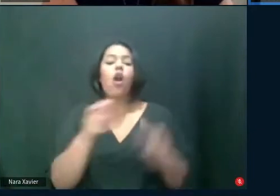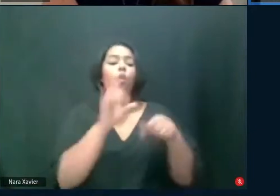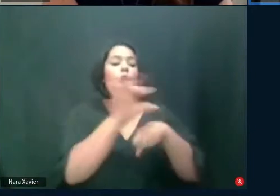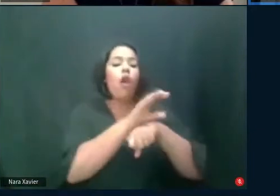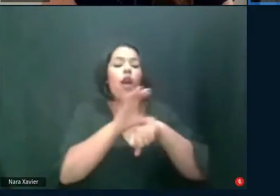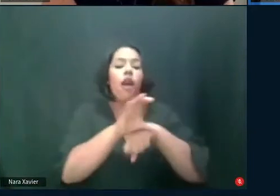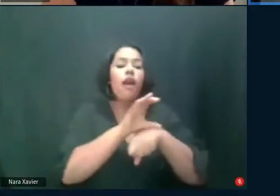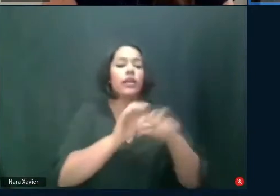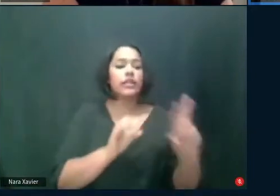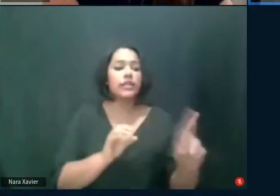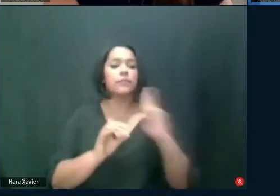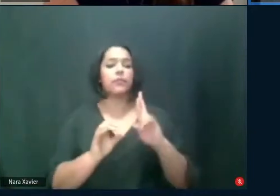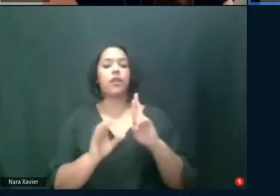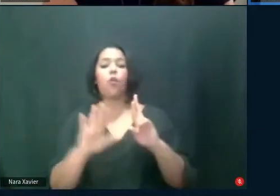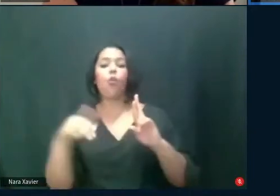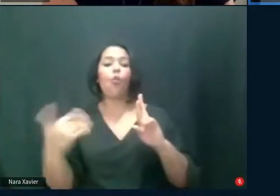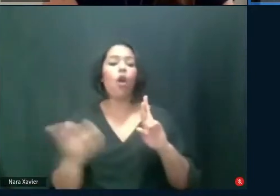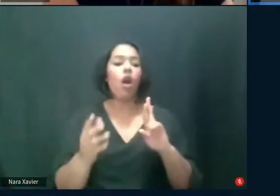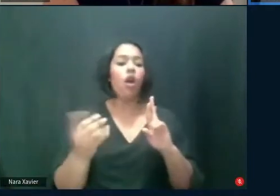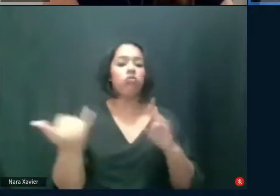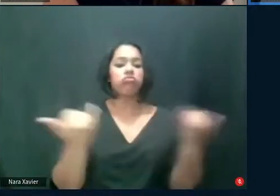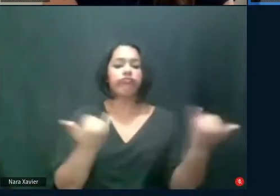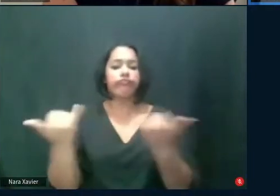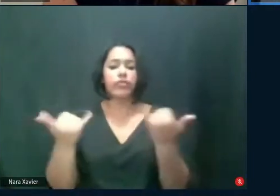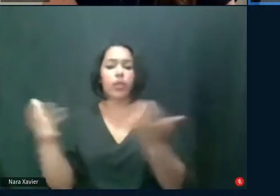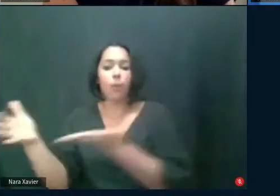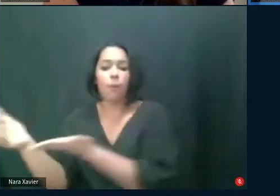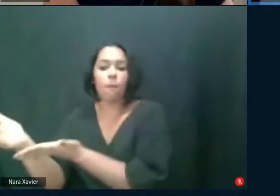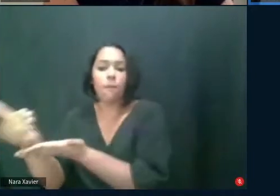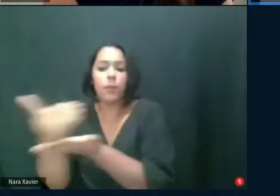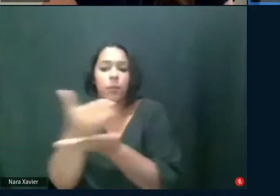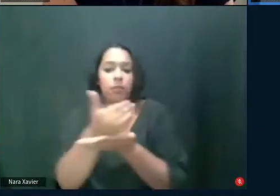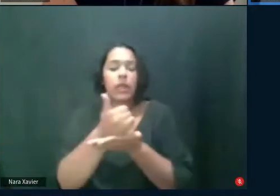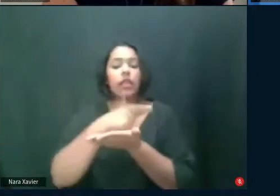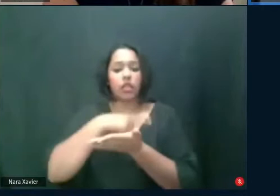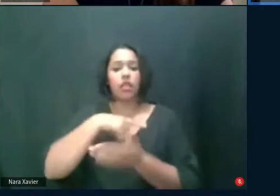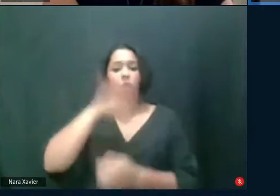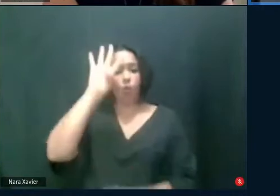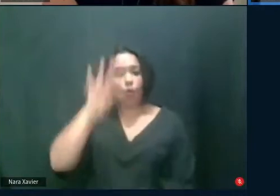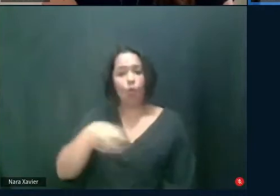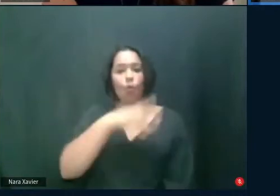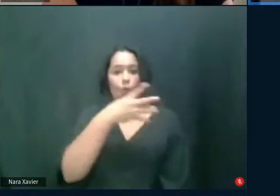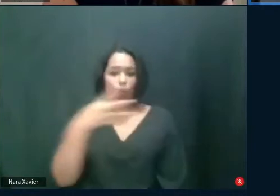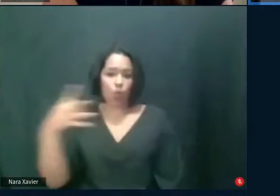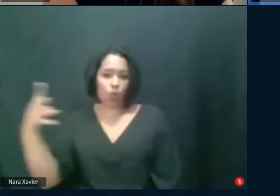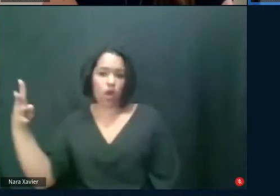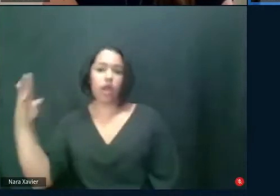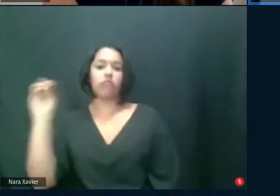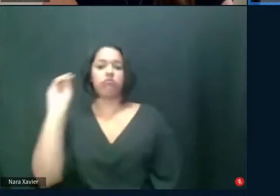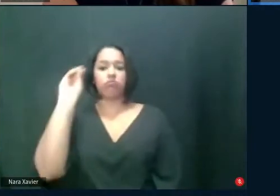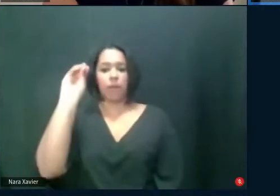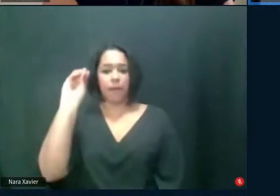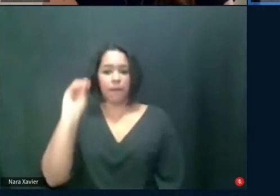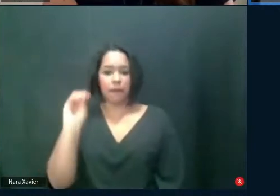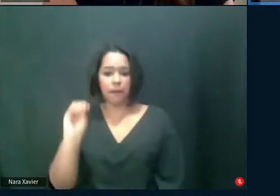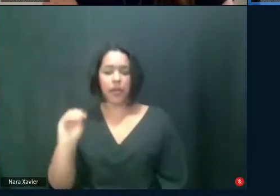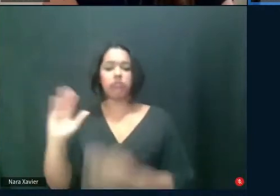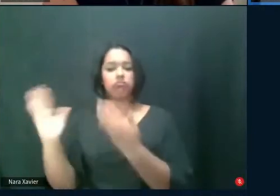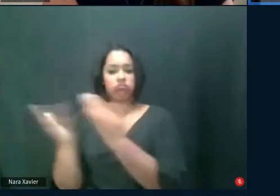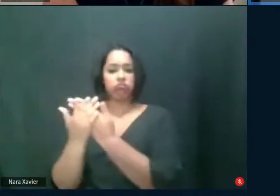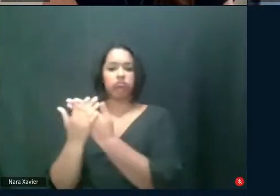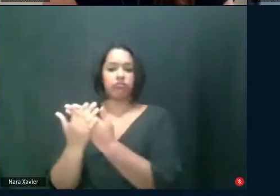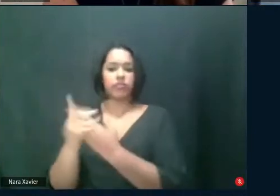CAS responderam, quais disponibilizaram, foi feito um quadro com todas essas informações e ele está nos anexos, no